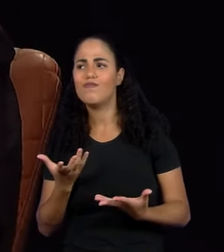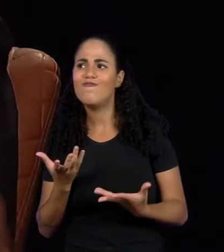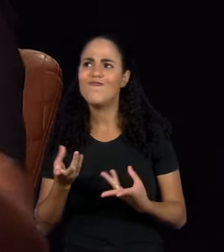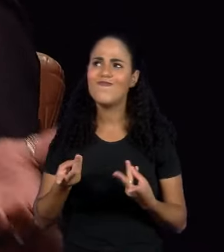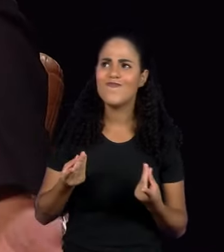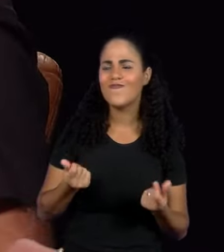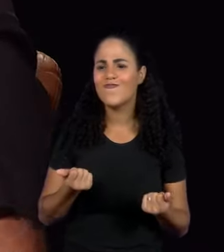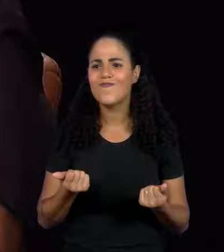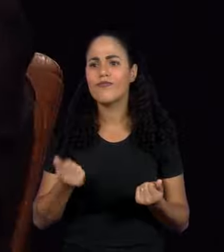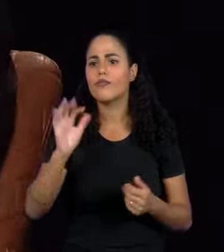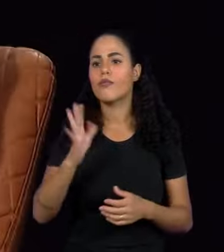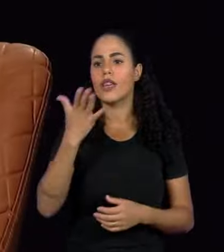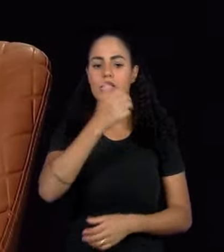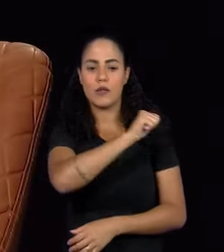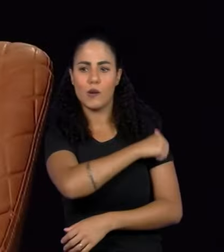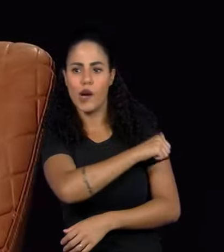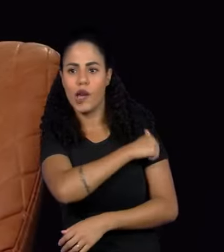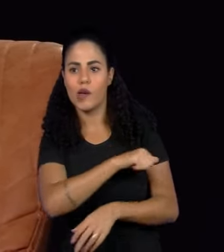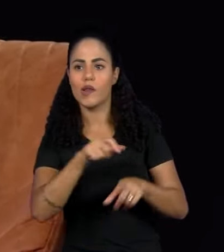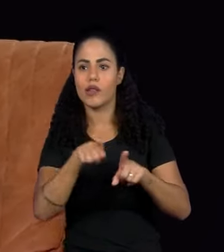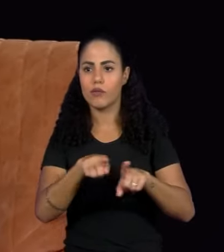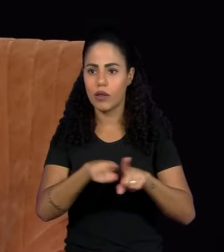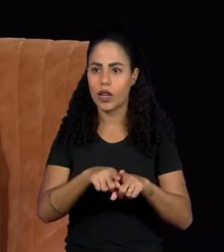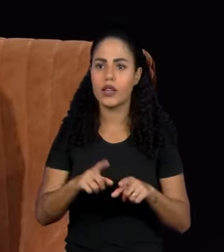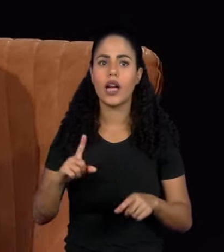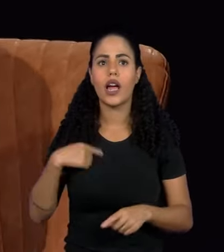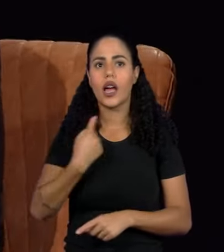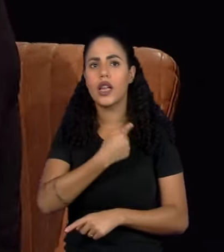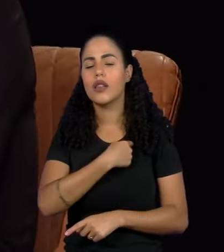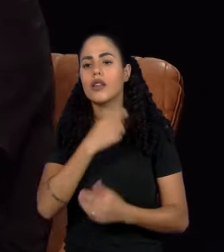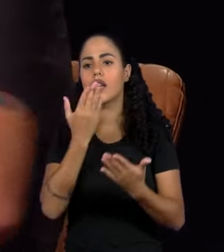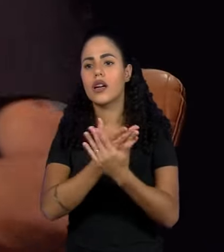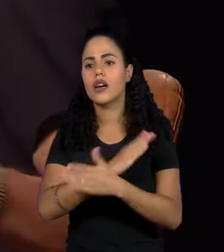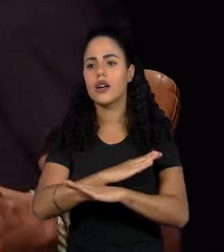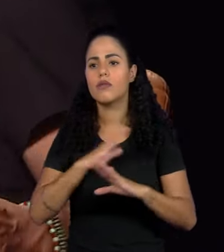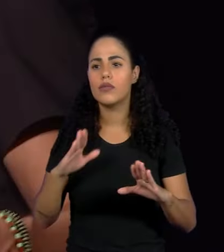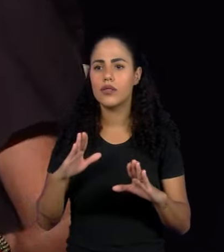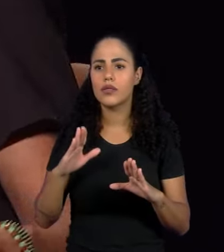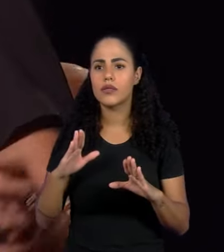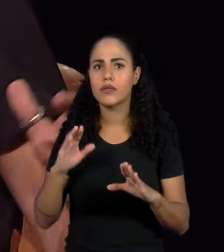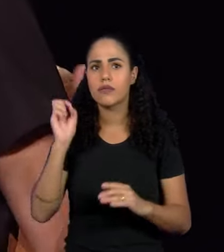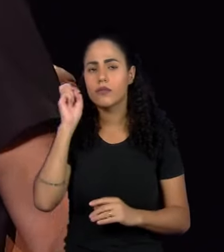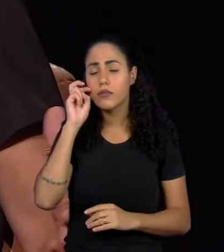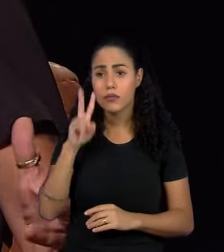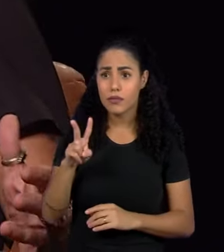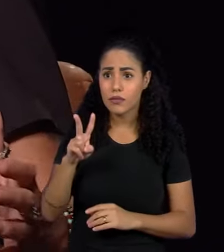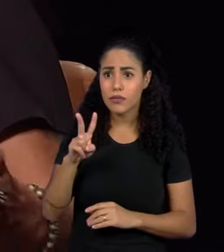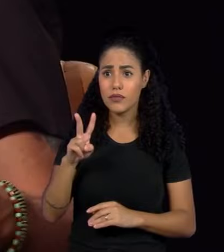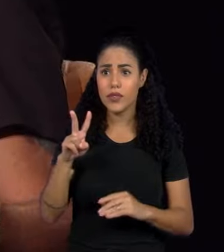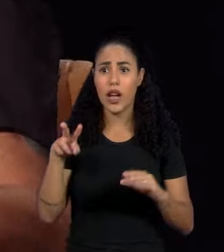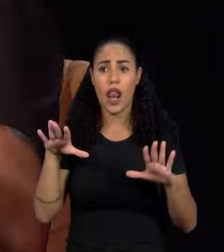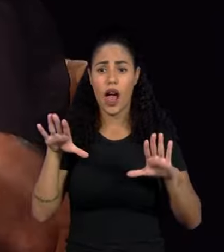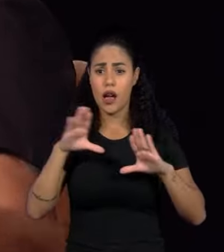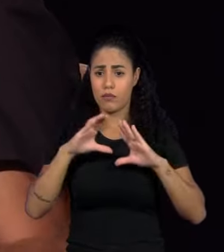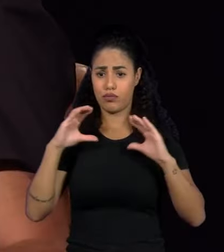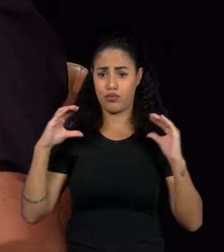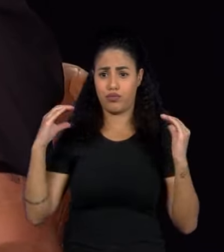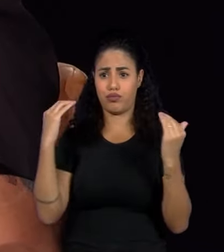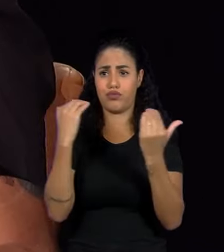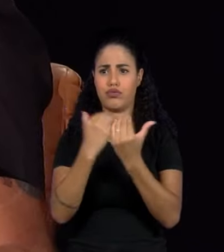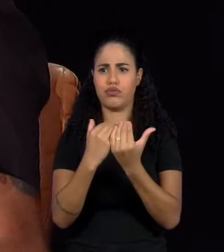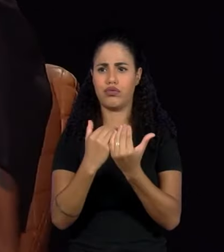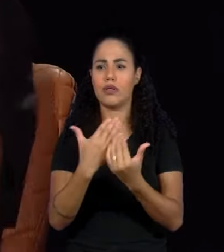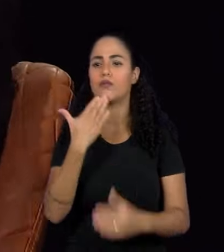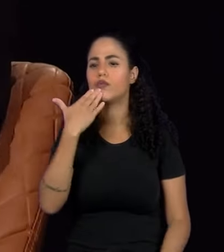Porque aconteceu no Rio de Janeiro, entendeu? A gente acabou o show, saiu do lado, o Morumbi inteiro pedindo Pobre